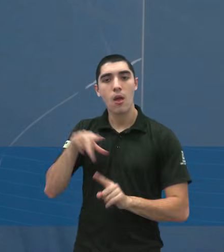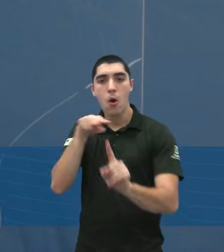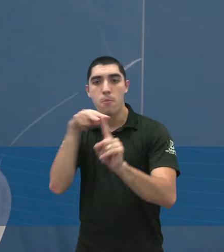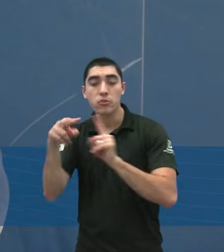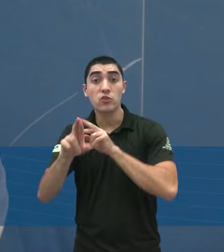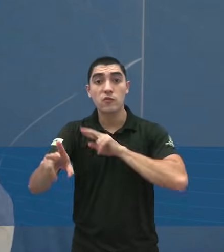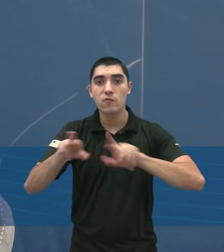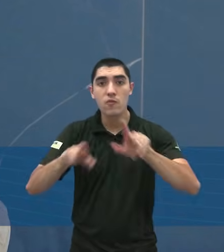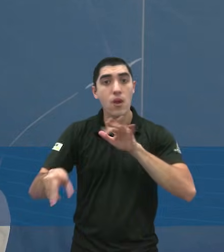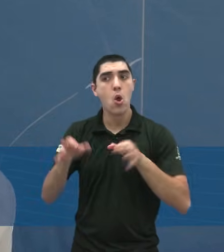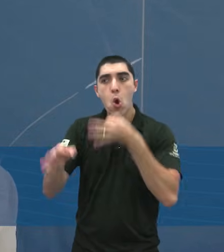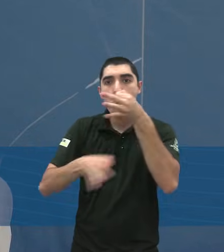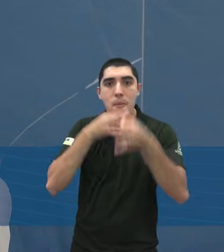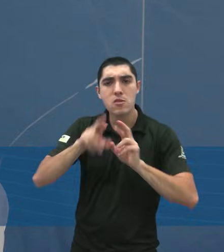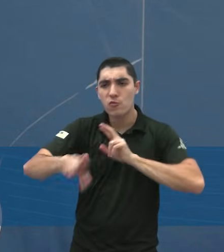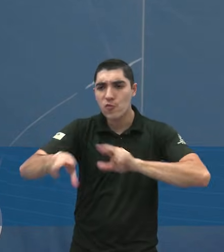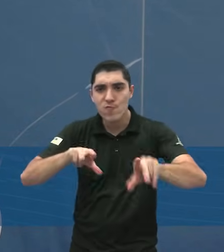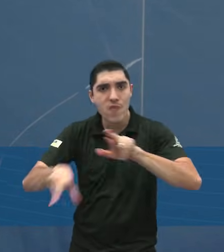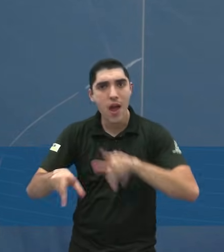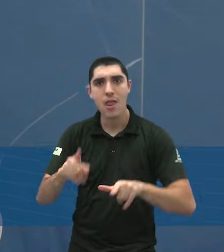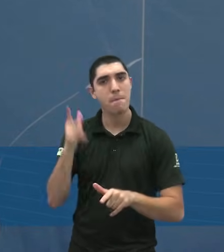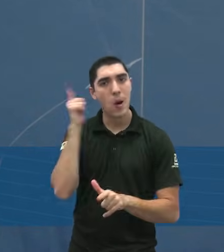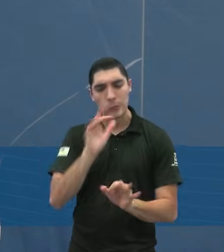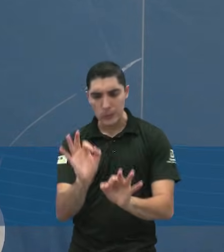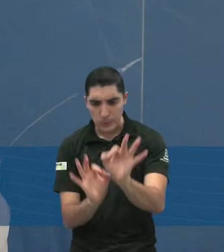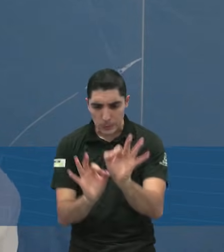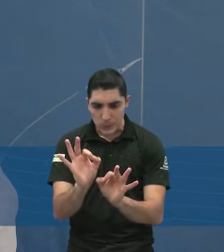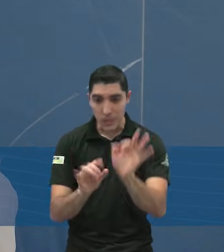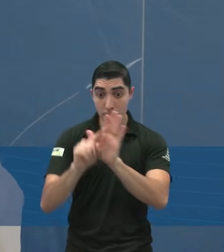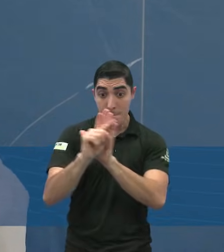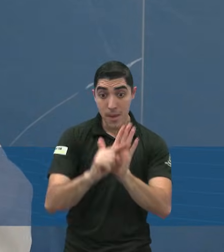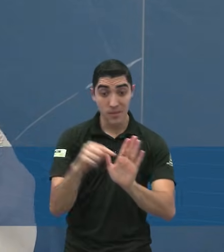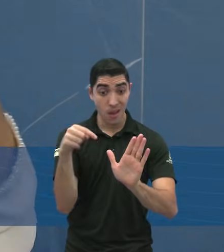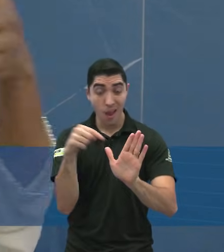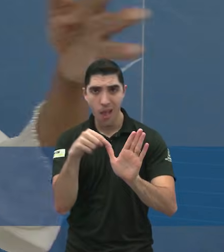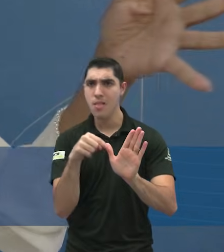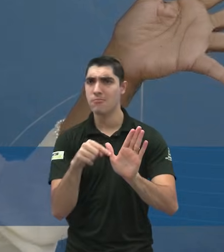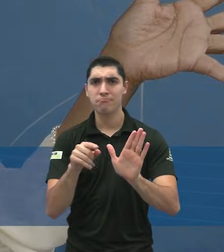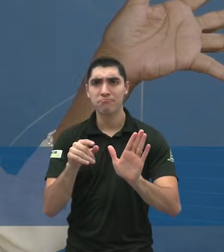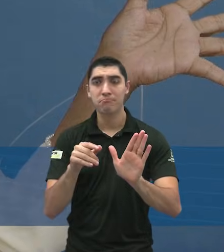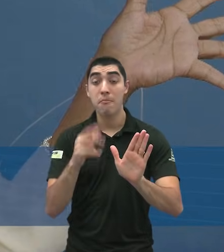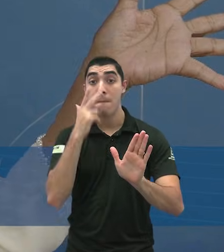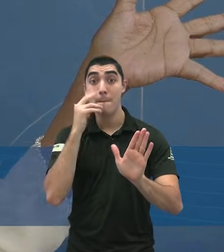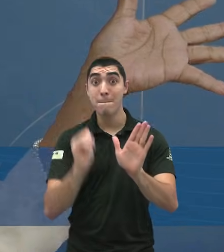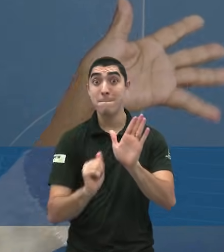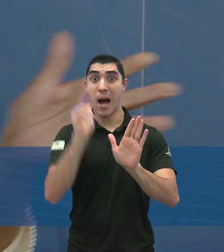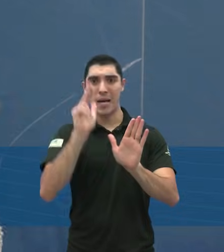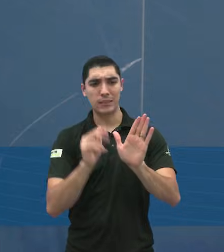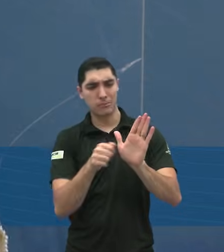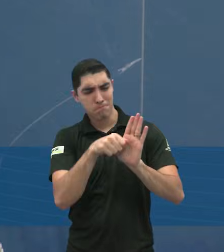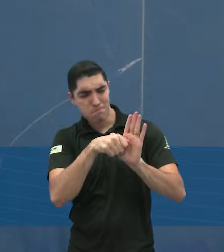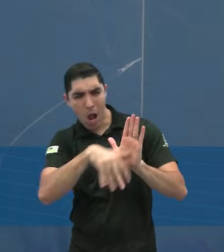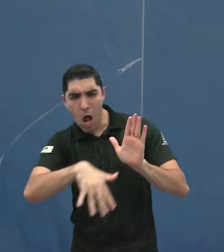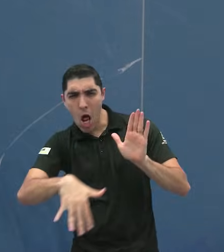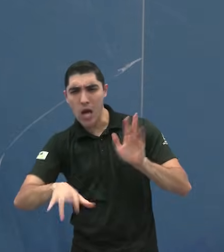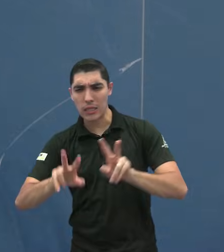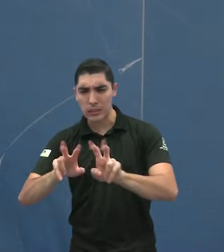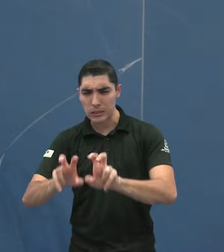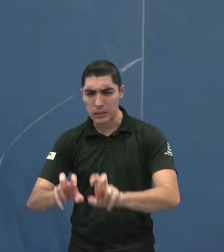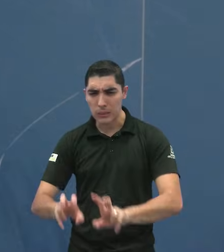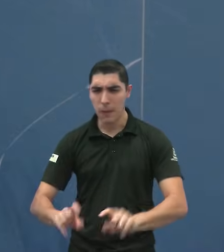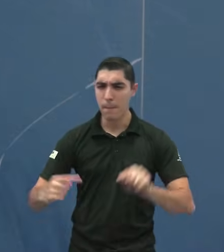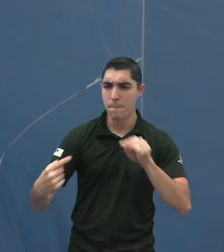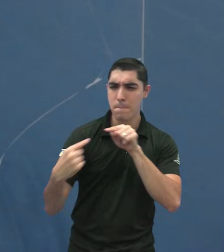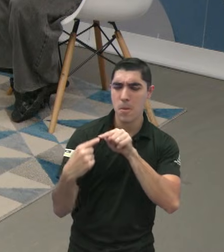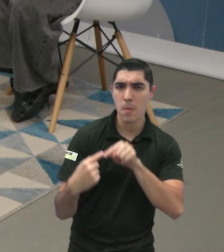instrumentos e argumentos para poder fazer a pesquisa ser muito mais vasta e abordar muito mais pessoas, atingir mais